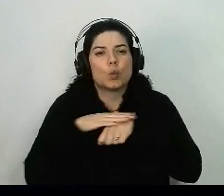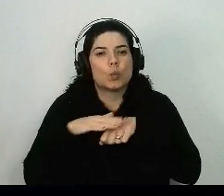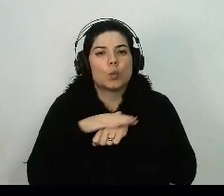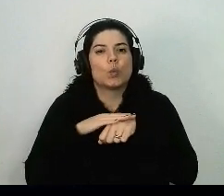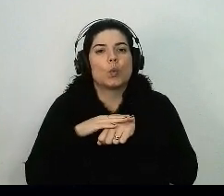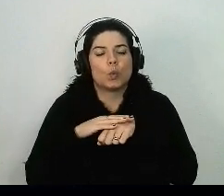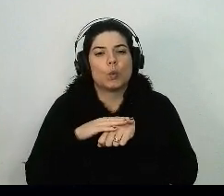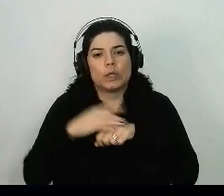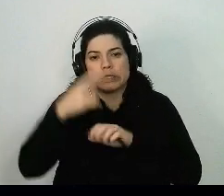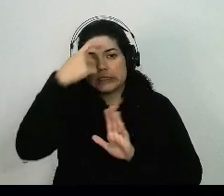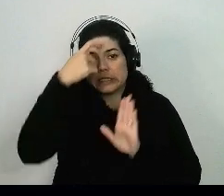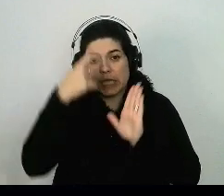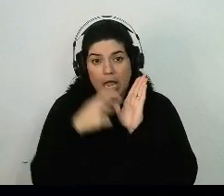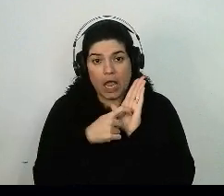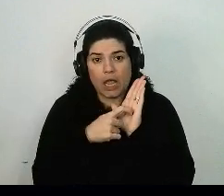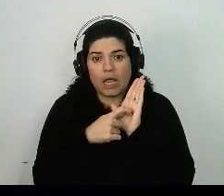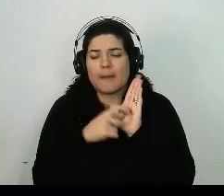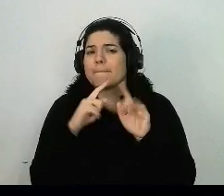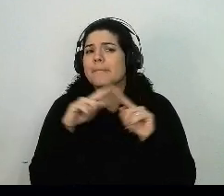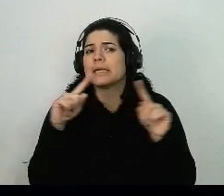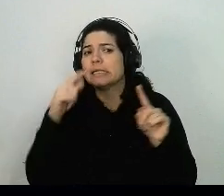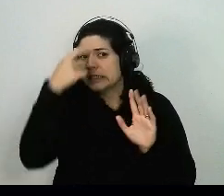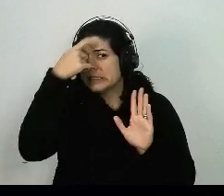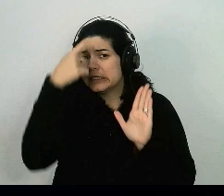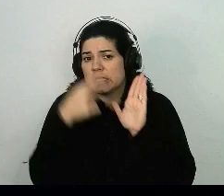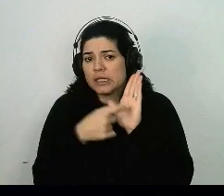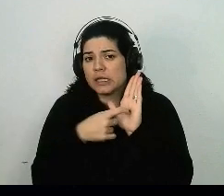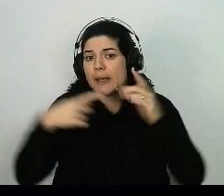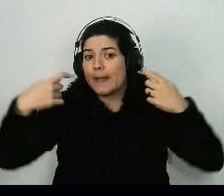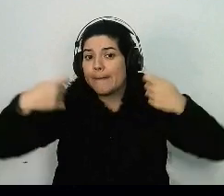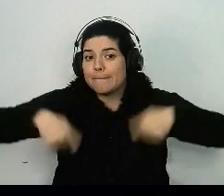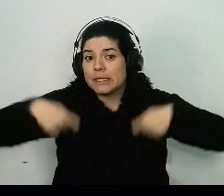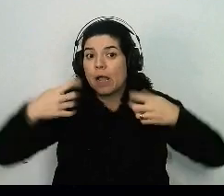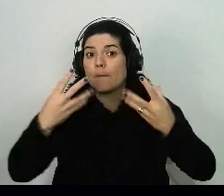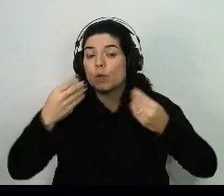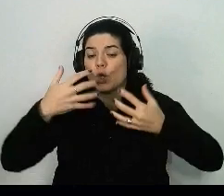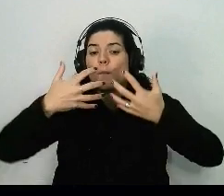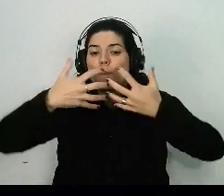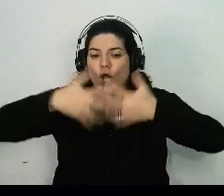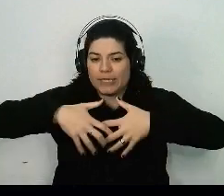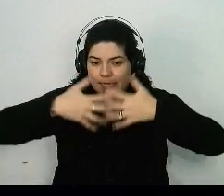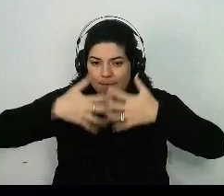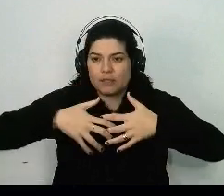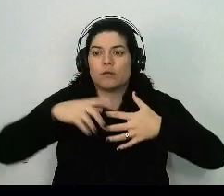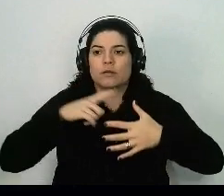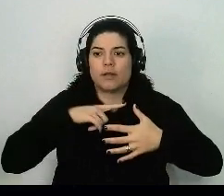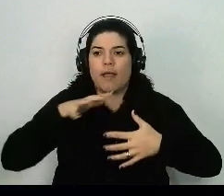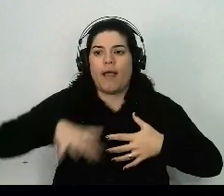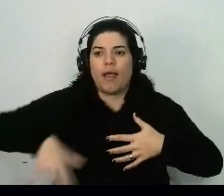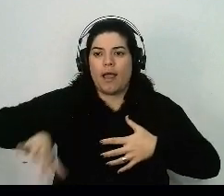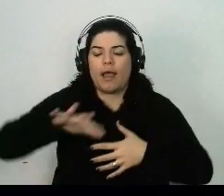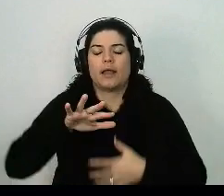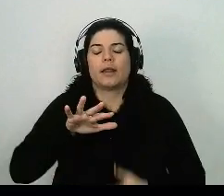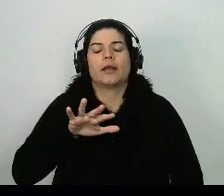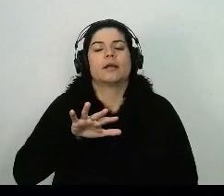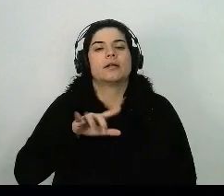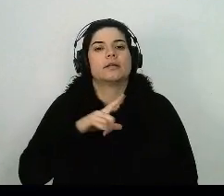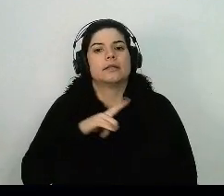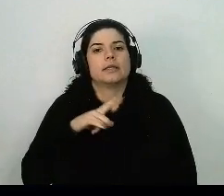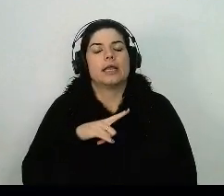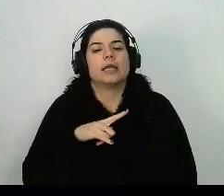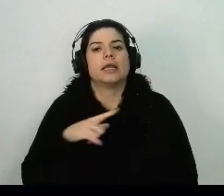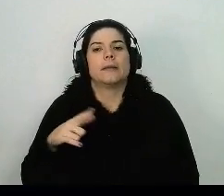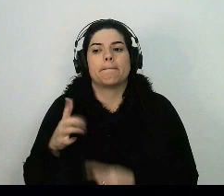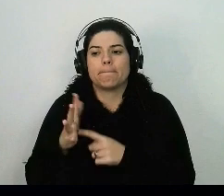por exemplo, IA, ela necessita de muito processamento, principalmente quando a gente vai para os campos de deep learning, de machine learning, onde o volume de